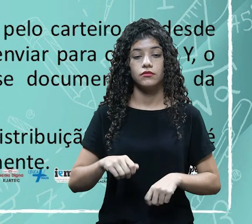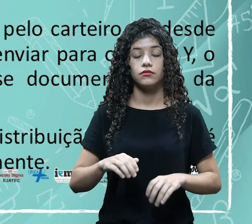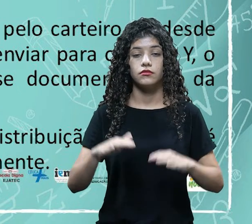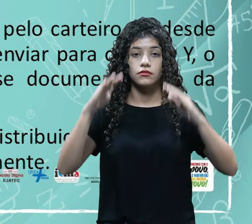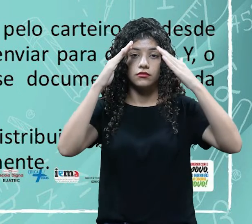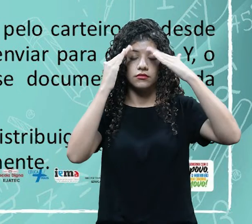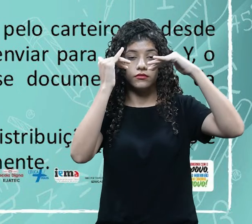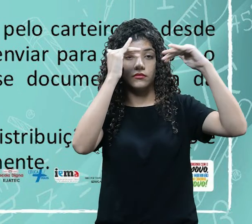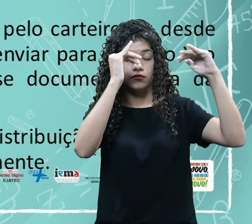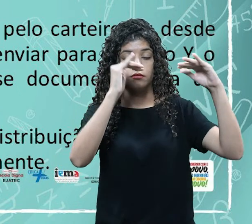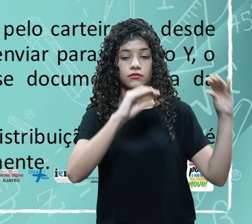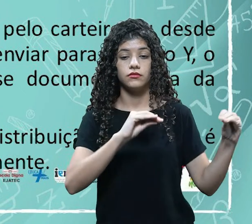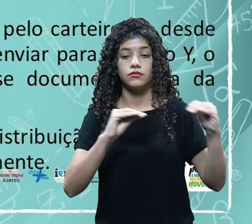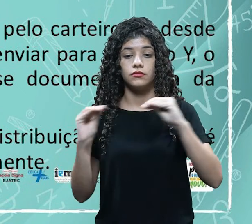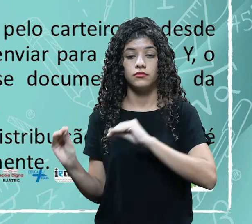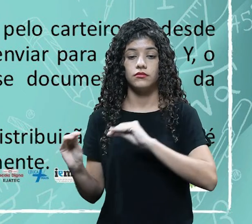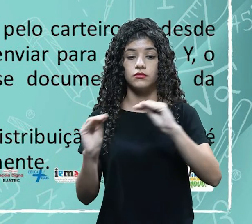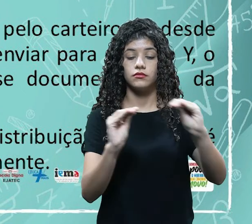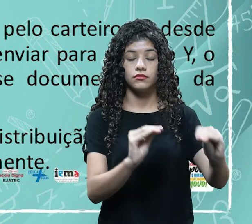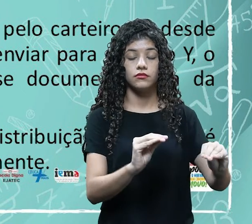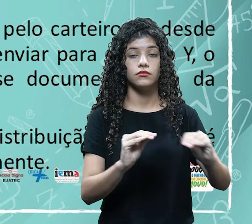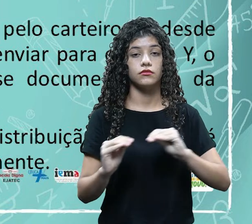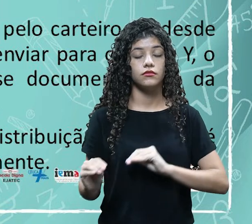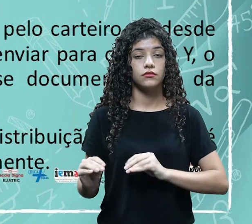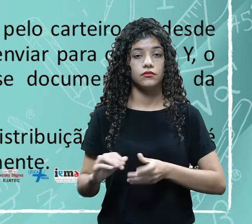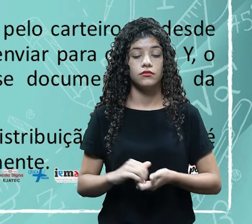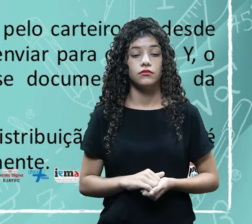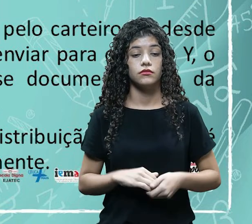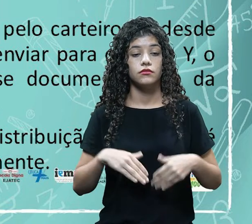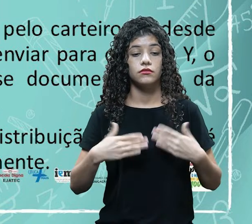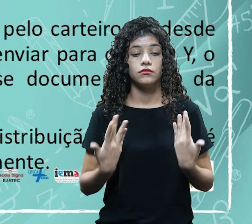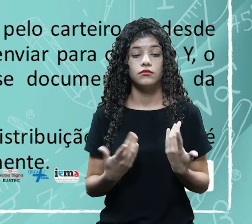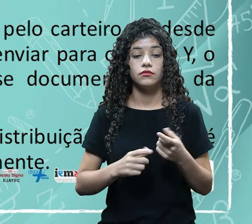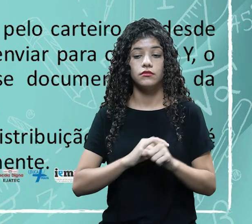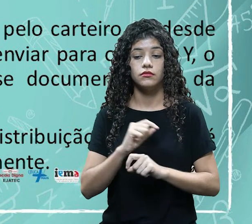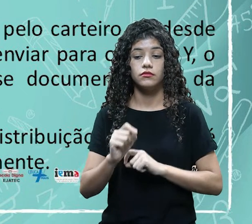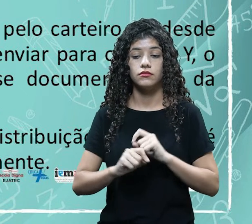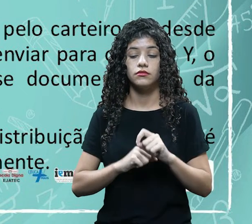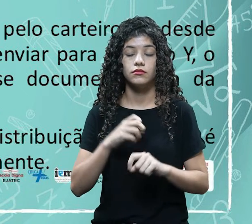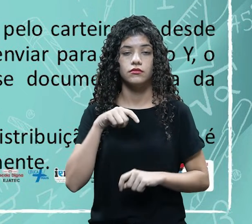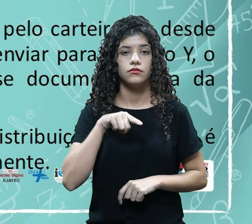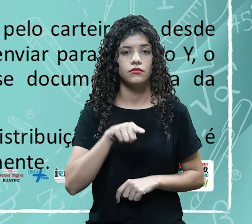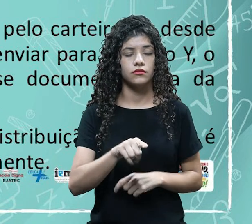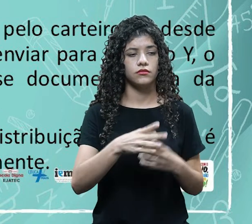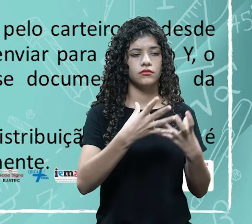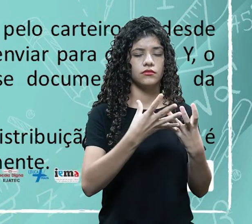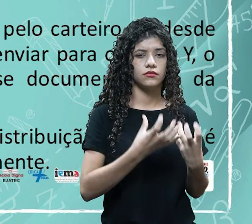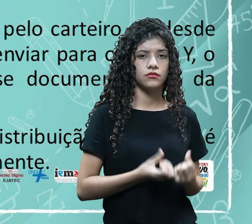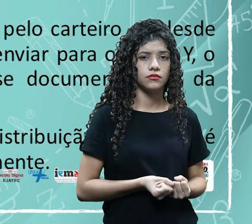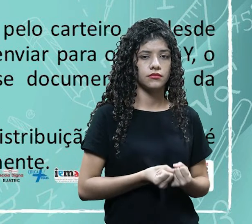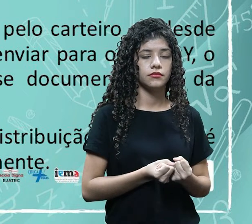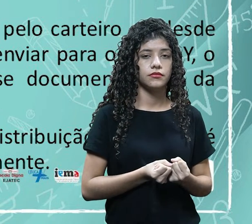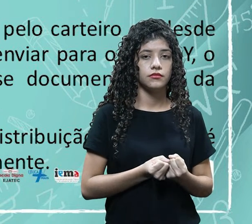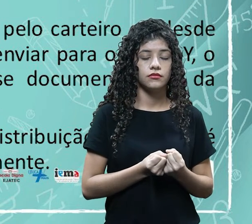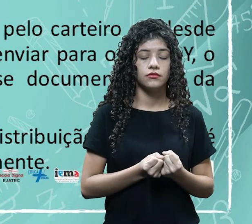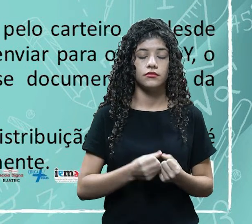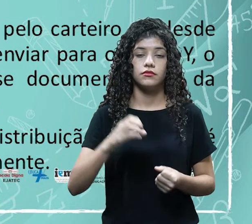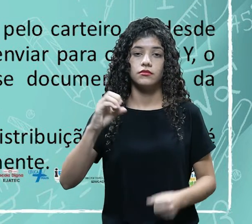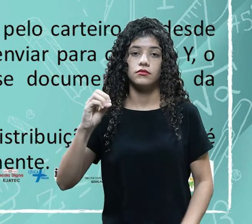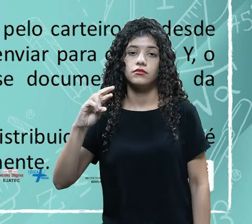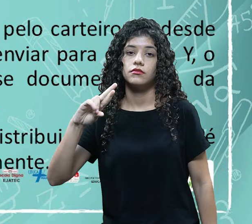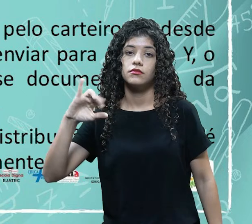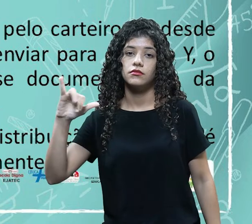seguir. Também chamamos de movimentação ou trâmite. Então, desde quando você recebeu o documento pelo